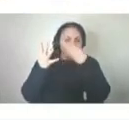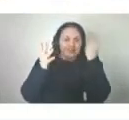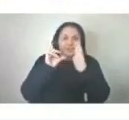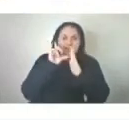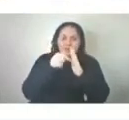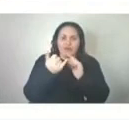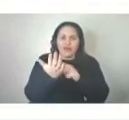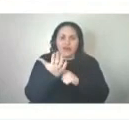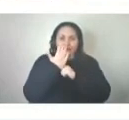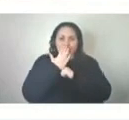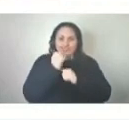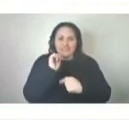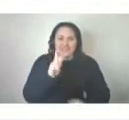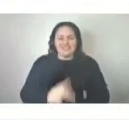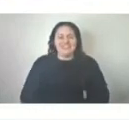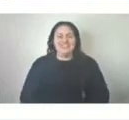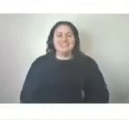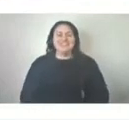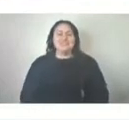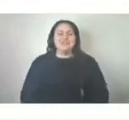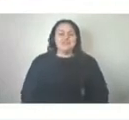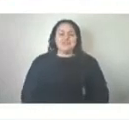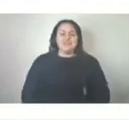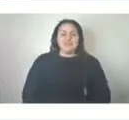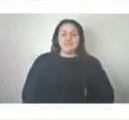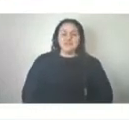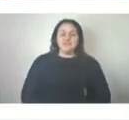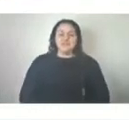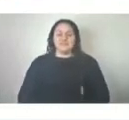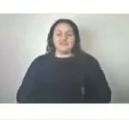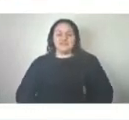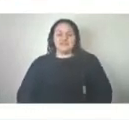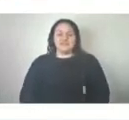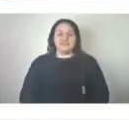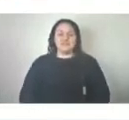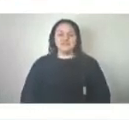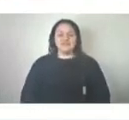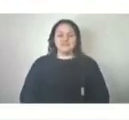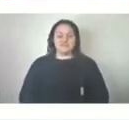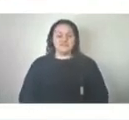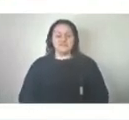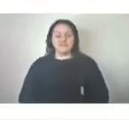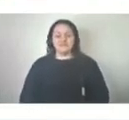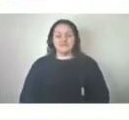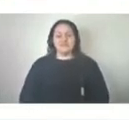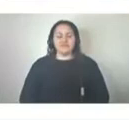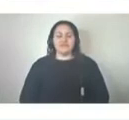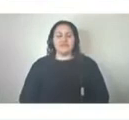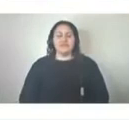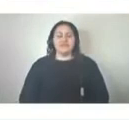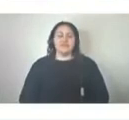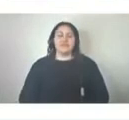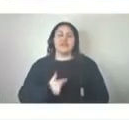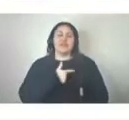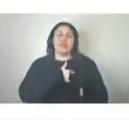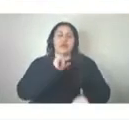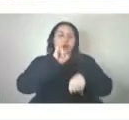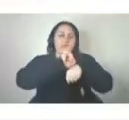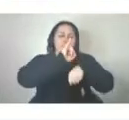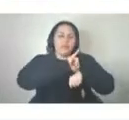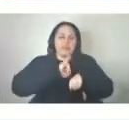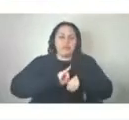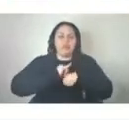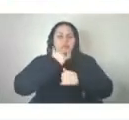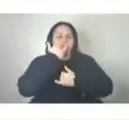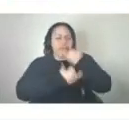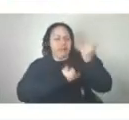quem lembrar. Bom, de tanto brincar com os objetos, de tanto animar os objetos, de